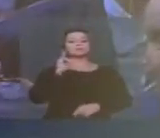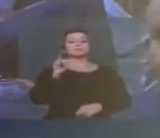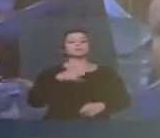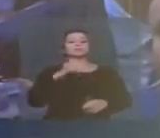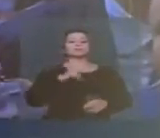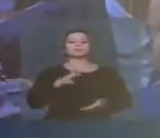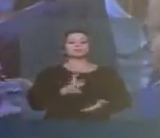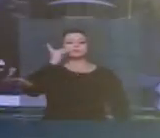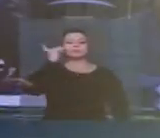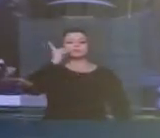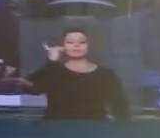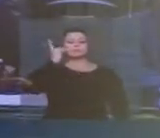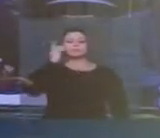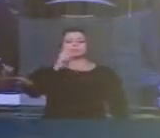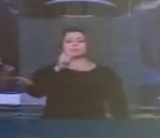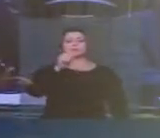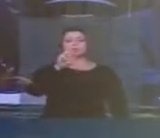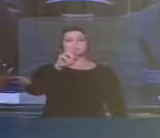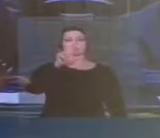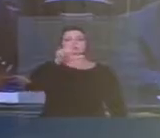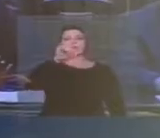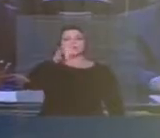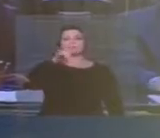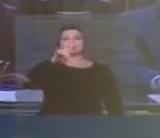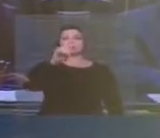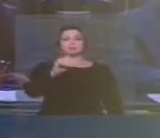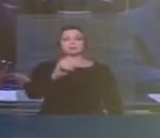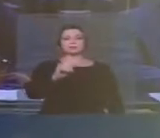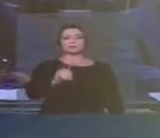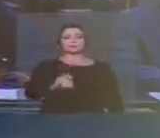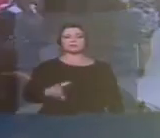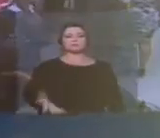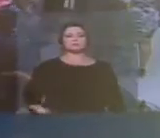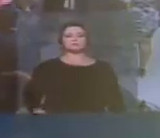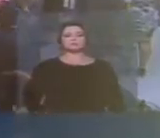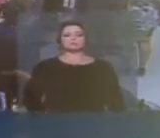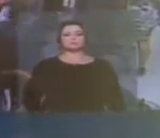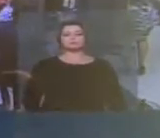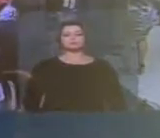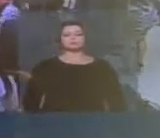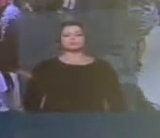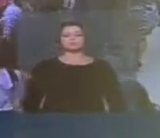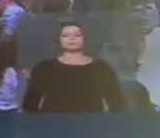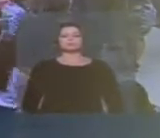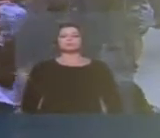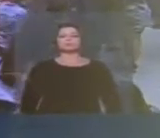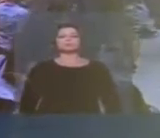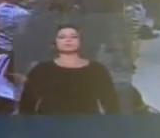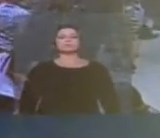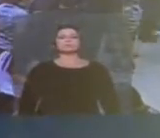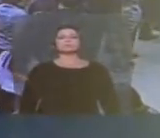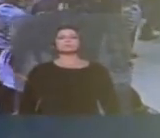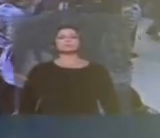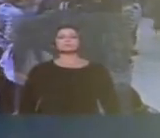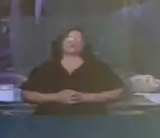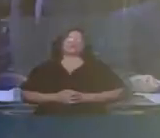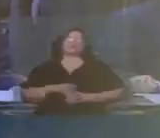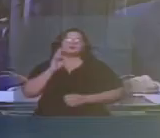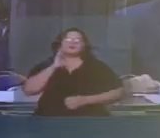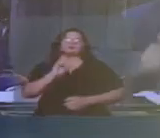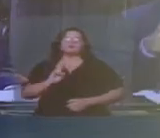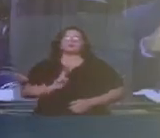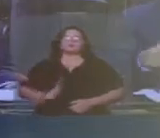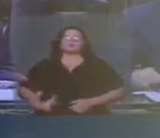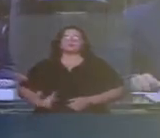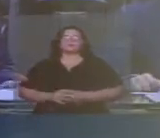e Mato Grosso do Sul. O prazo para a instalação dos novos tribunais é de 6 meses. A votação, que teve muita resistência, inclusive